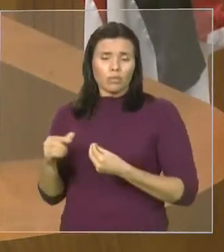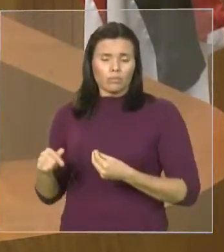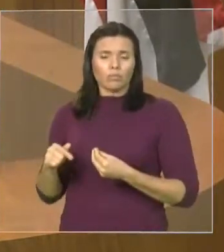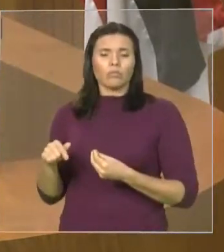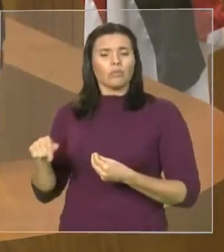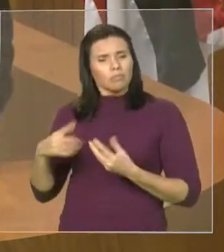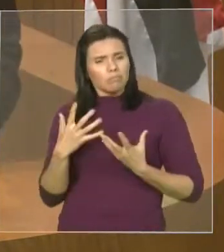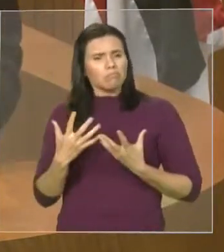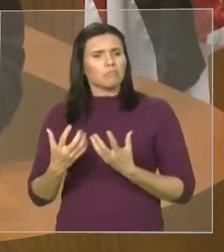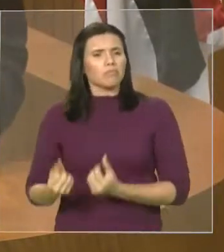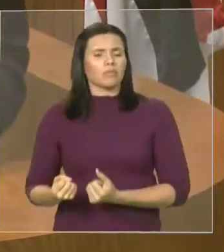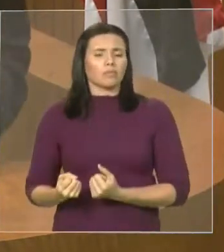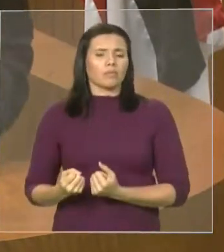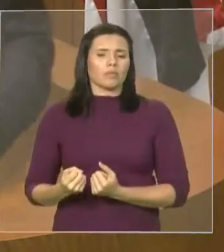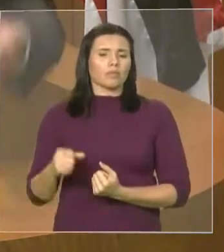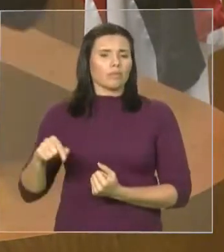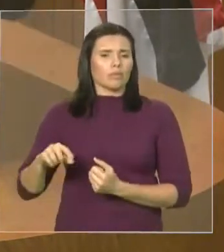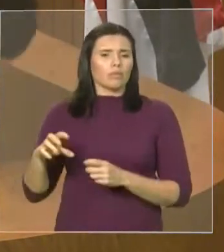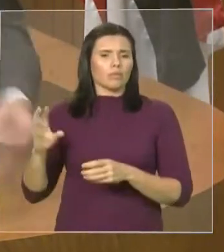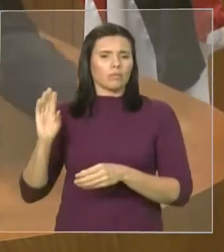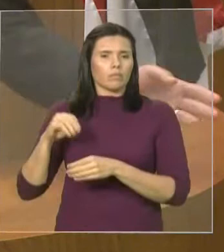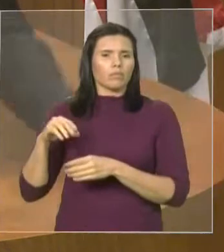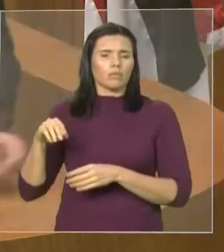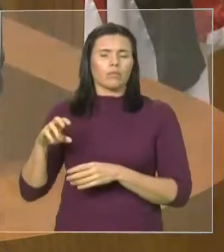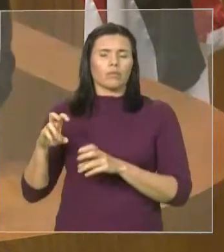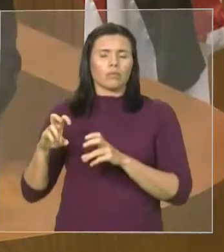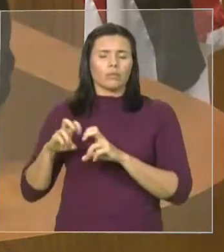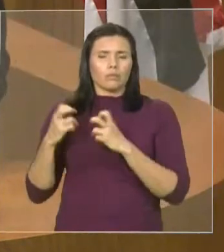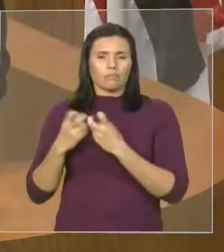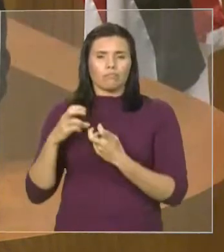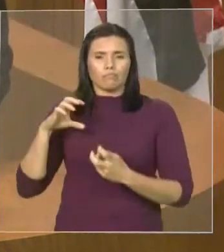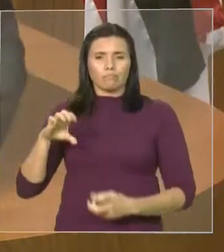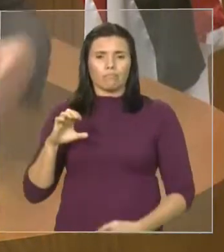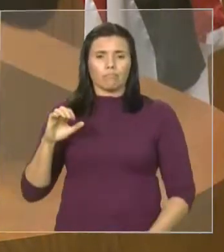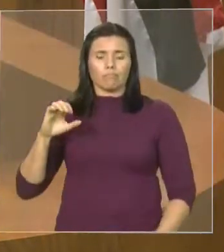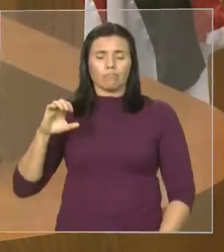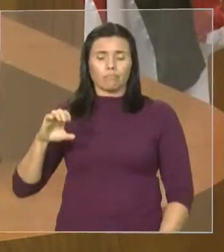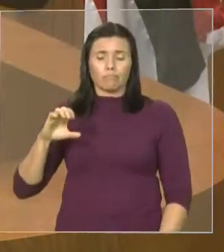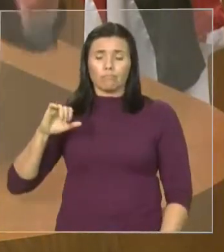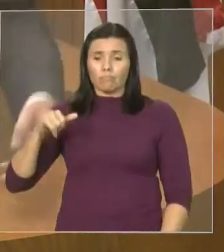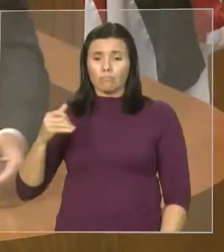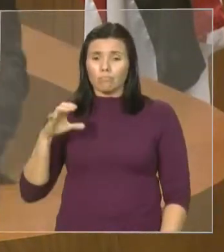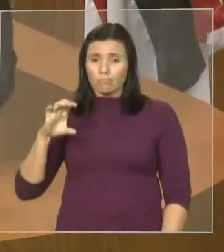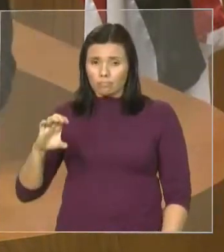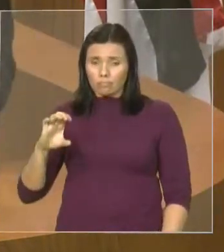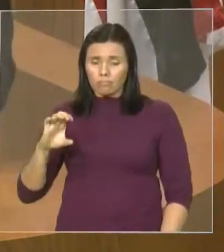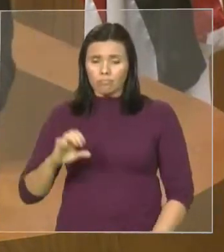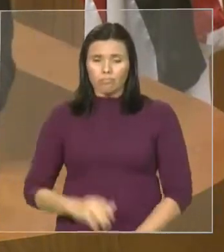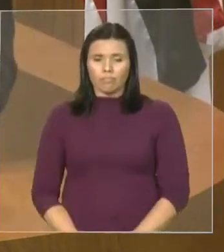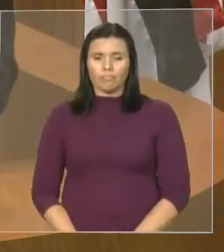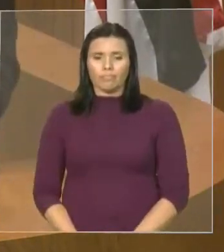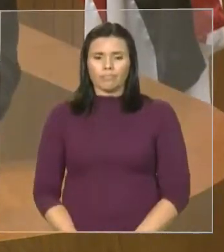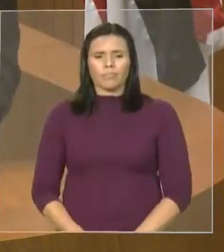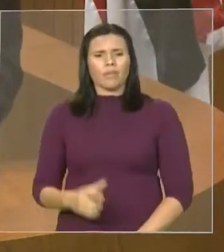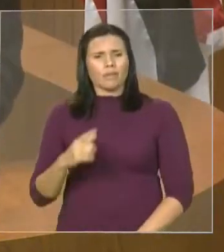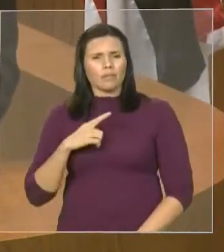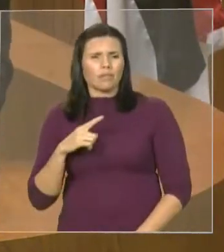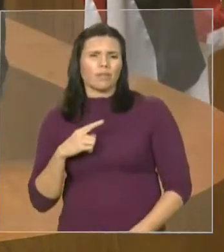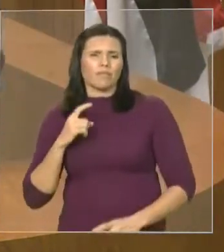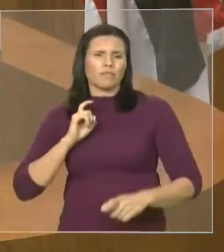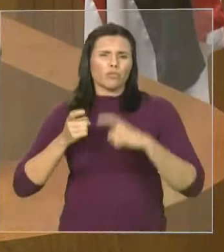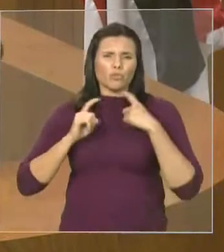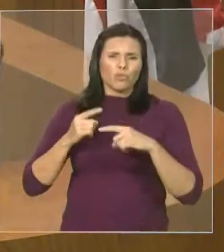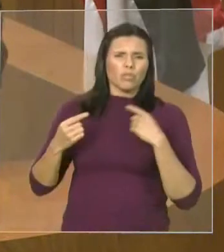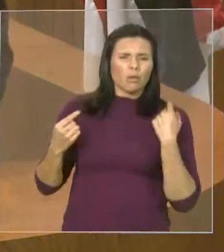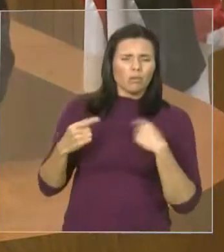na Comissão de Constituição e Justiça. Foi discutido o deputado Max Barros. Houve, no primeiro momento, divergência, foi